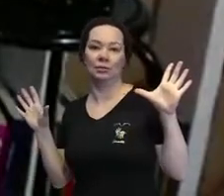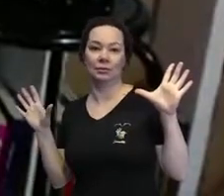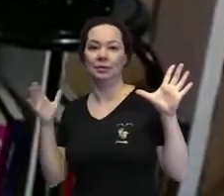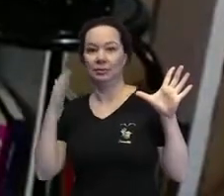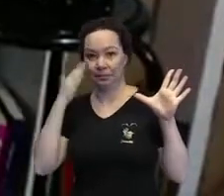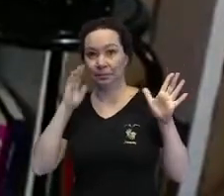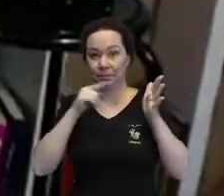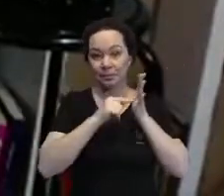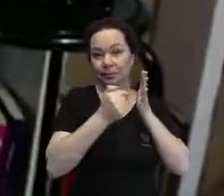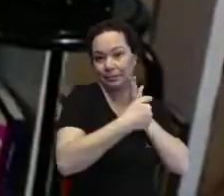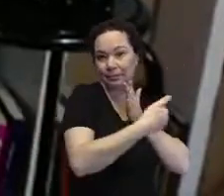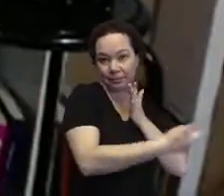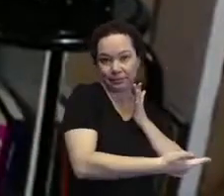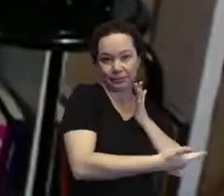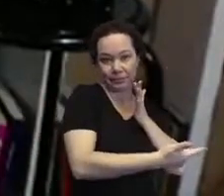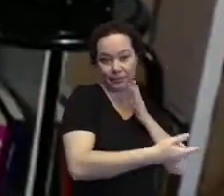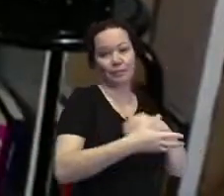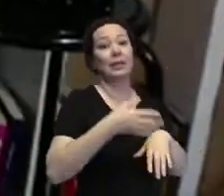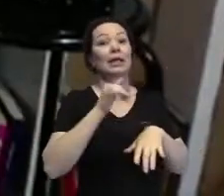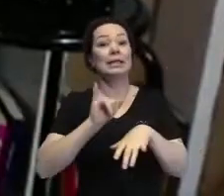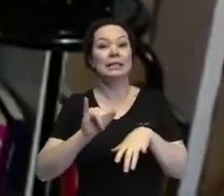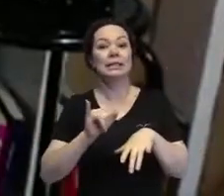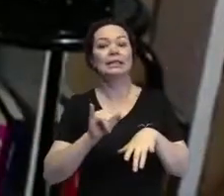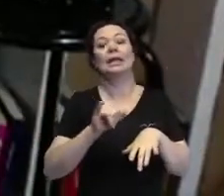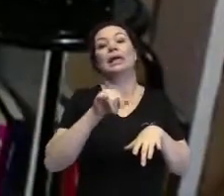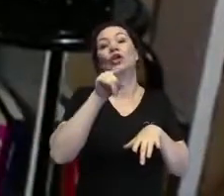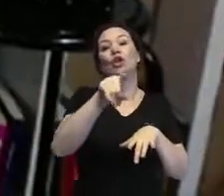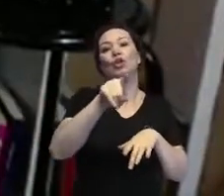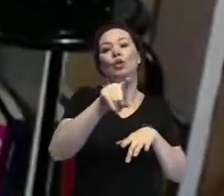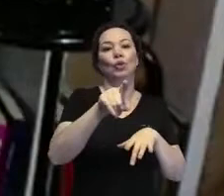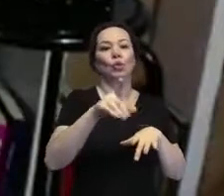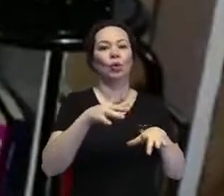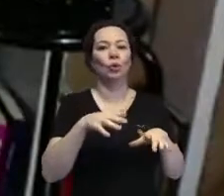Se é naturalizado o seu lugar de prisão, e